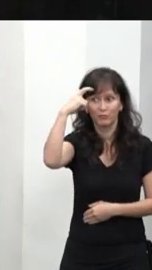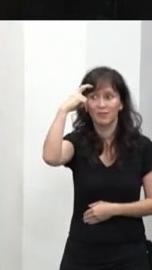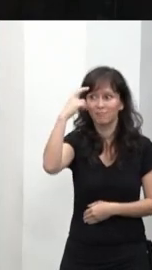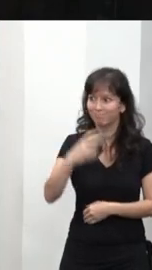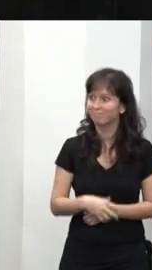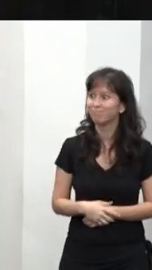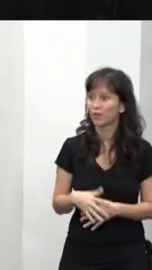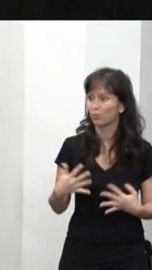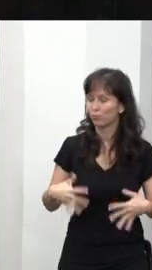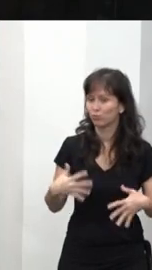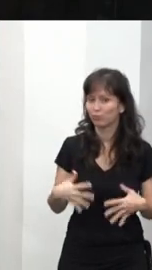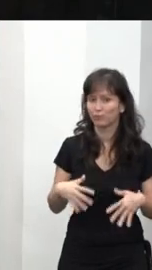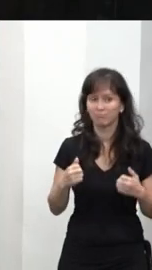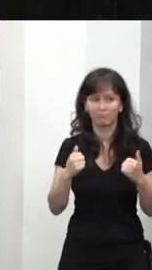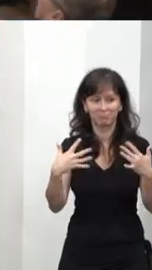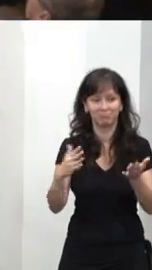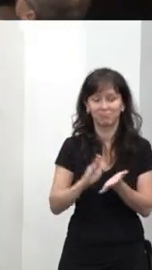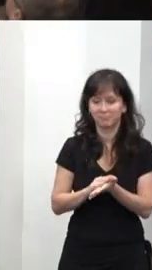voltamos